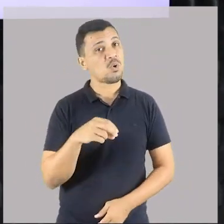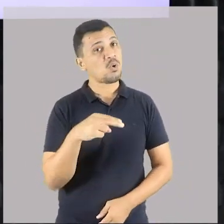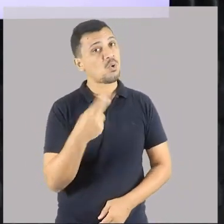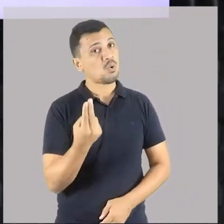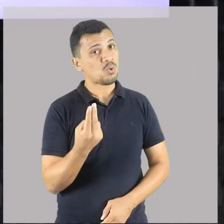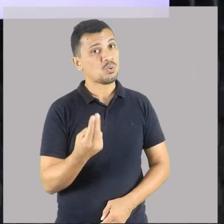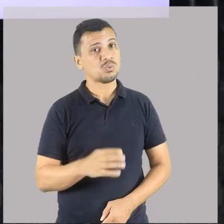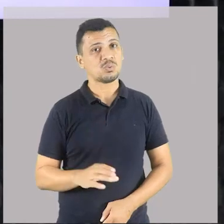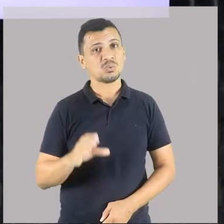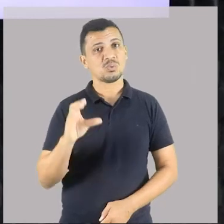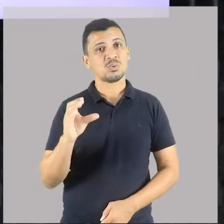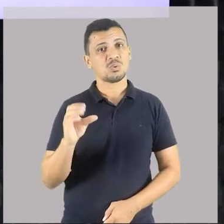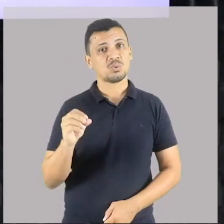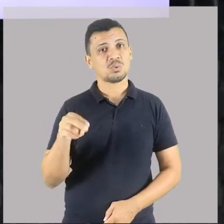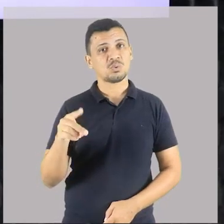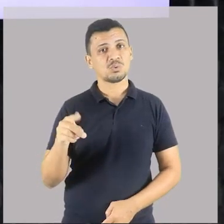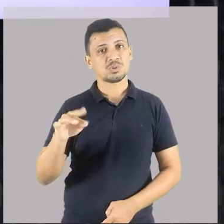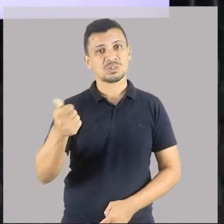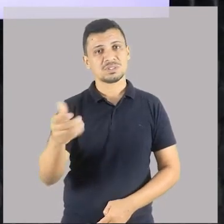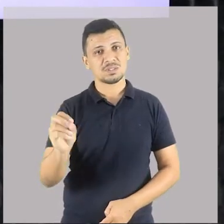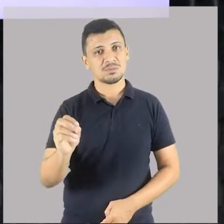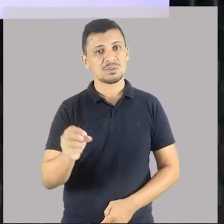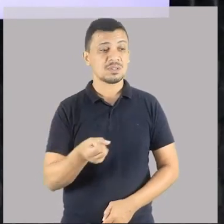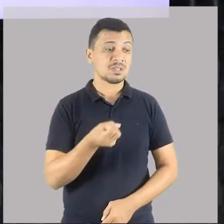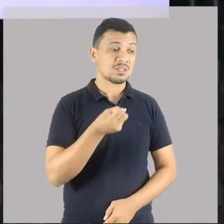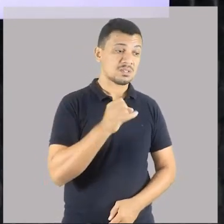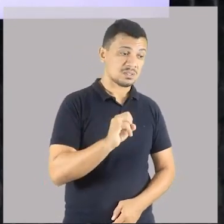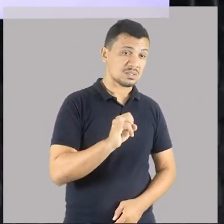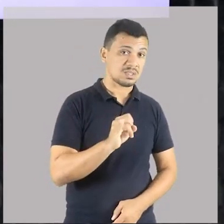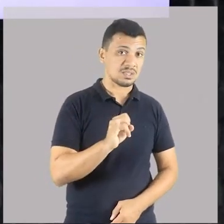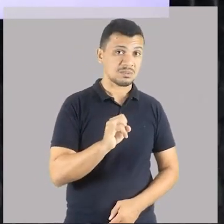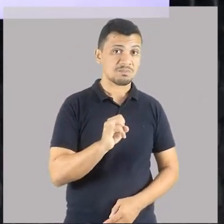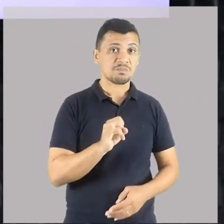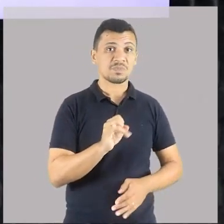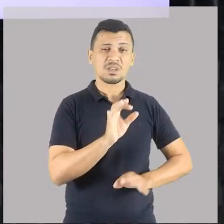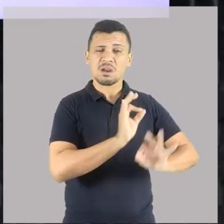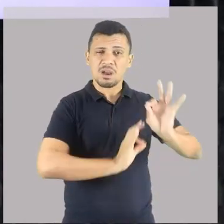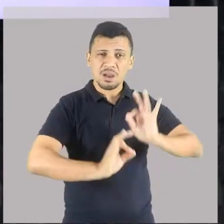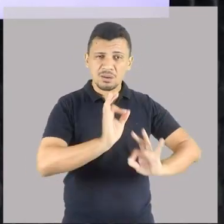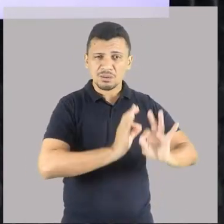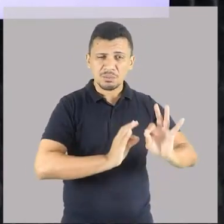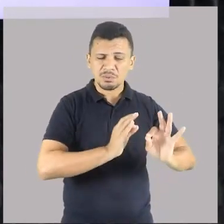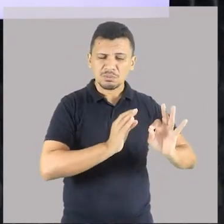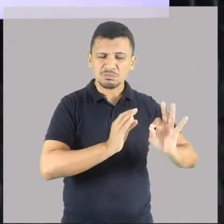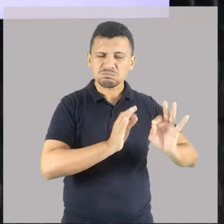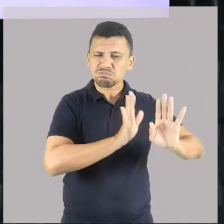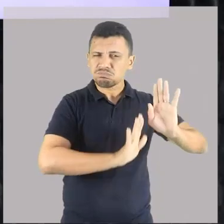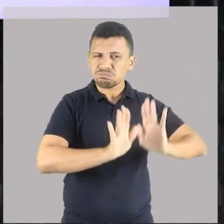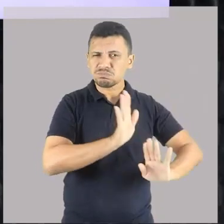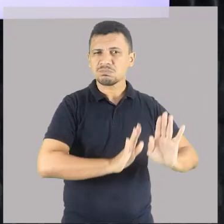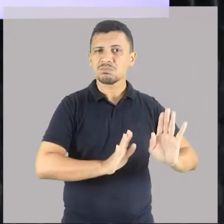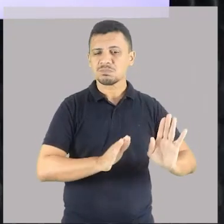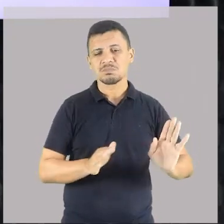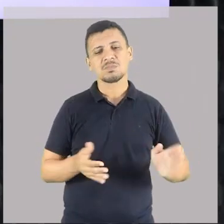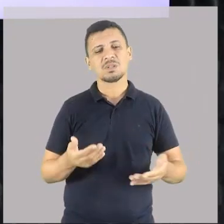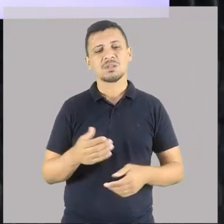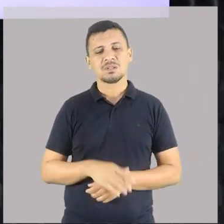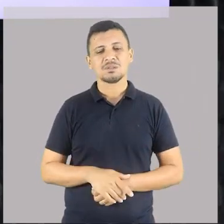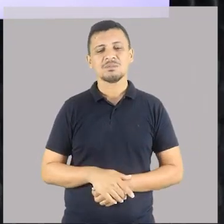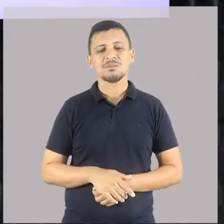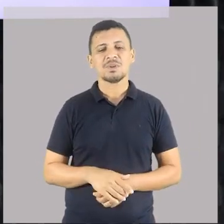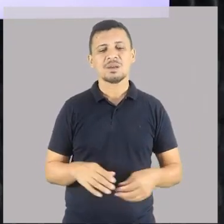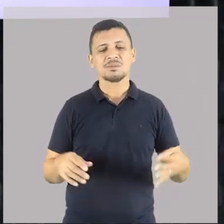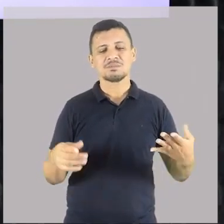da condicionalidade. Se, fossem, caso tivessem sido elaboradas com cuidado, certo? Eu poderia dar o valor